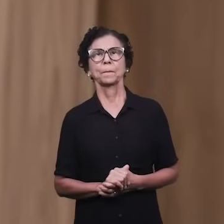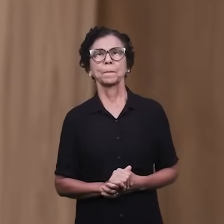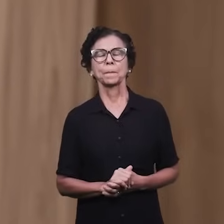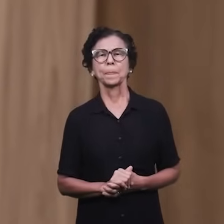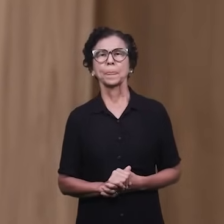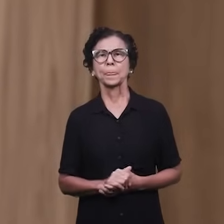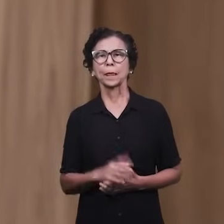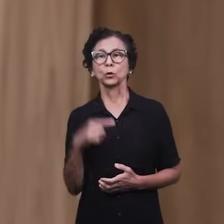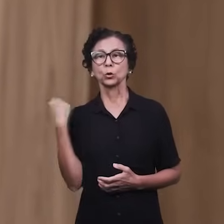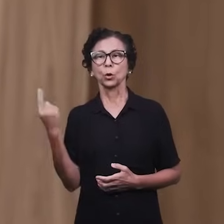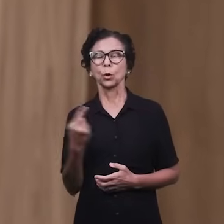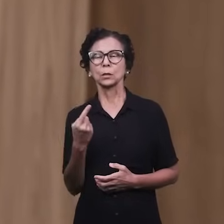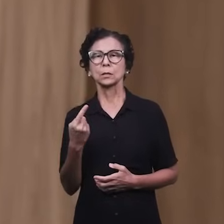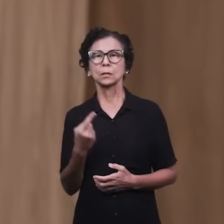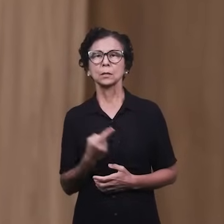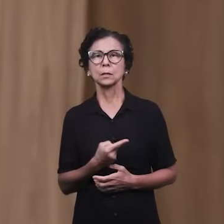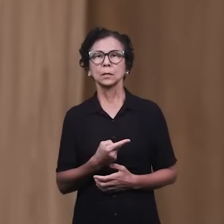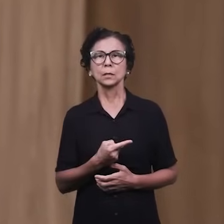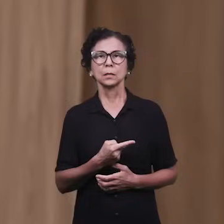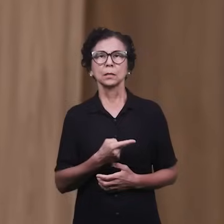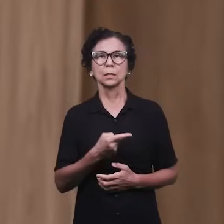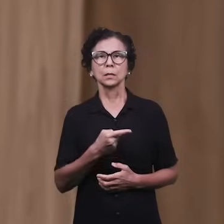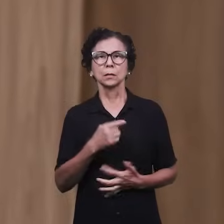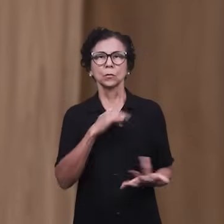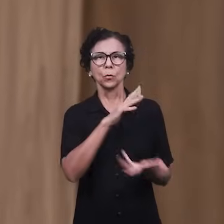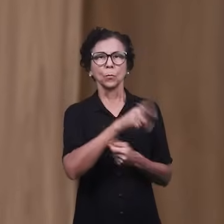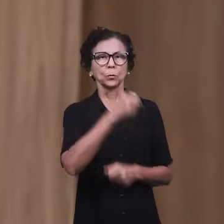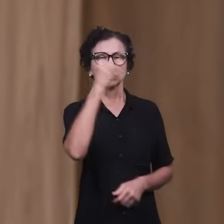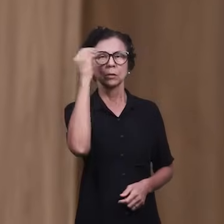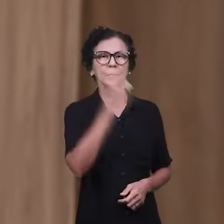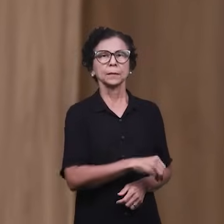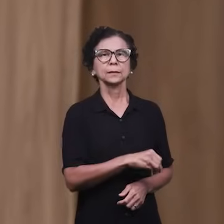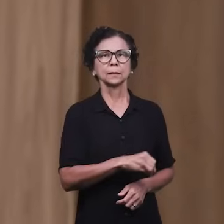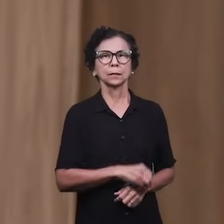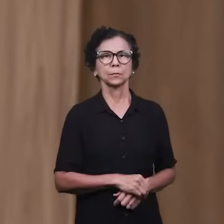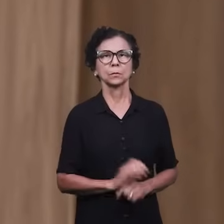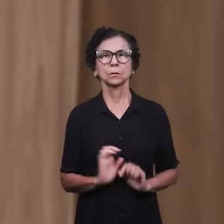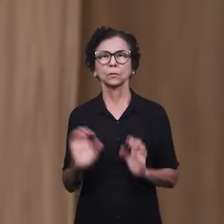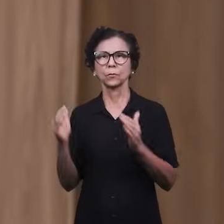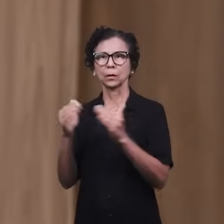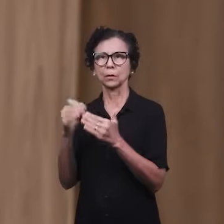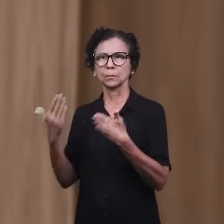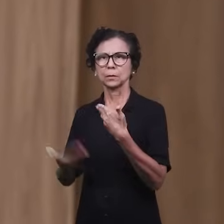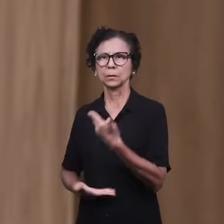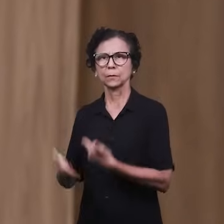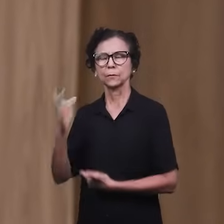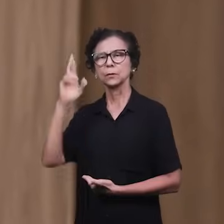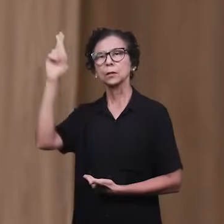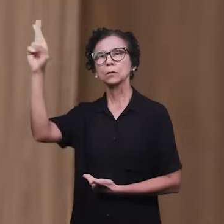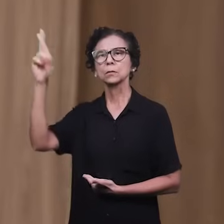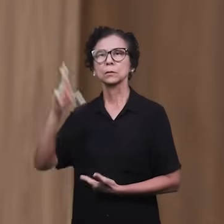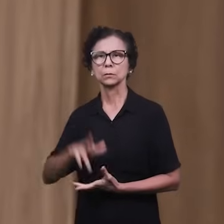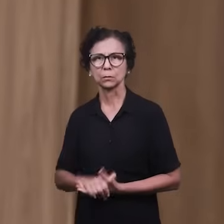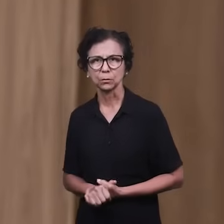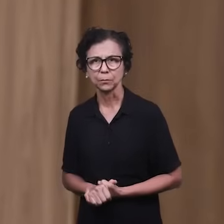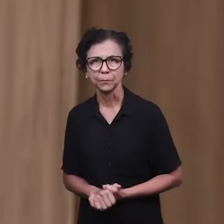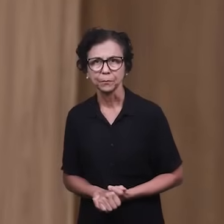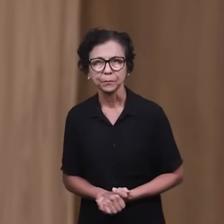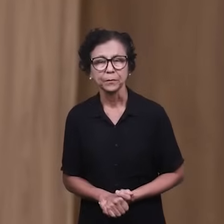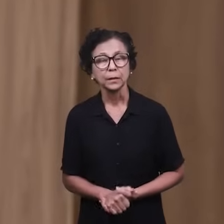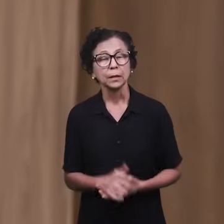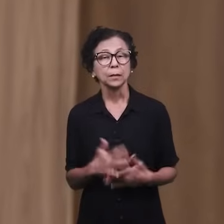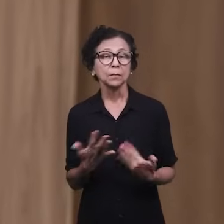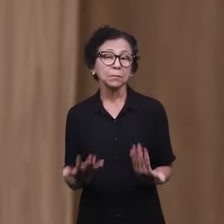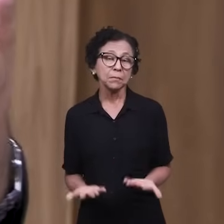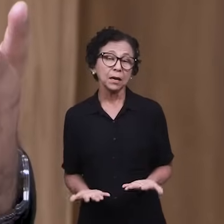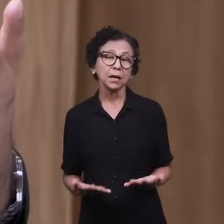nós negamos o mundo para servir ao Senhor. Então, como esse momento histórico